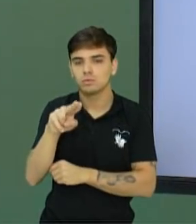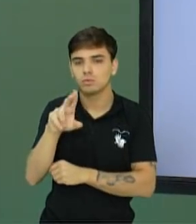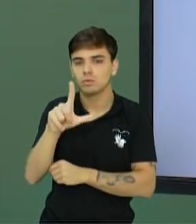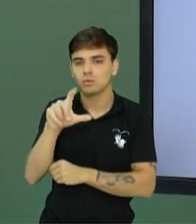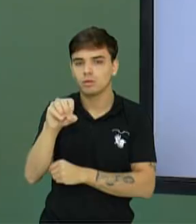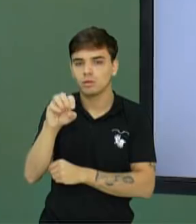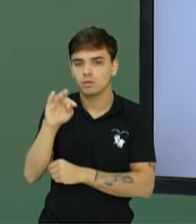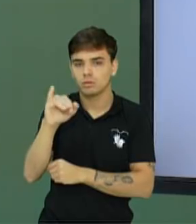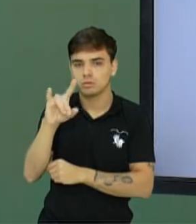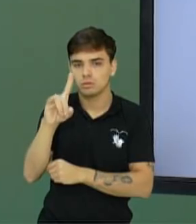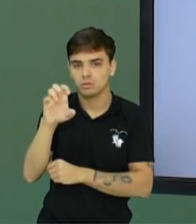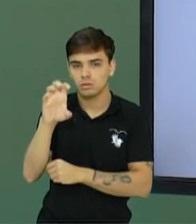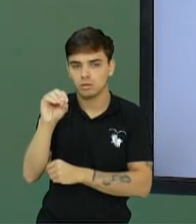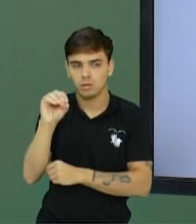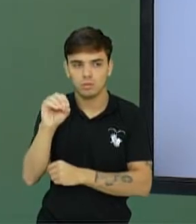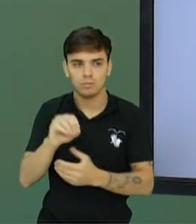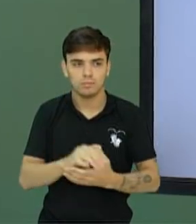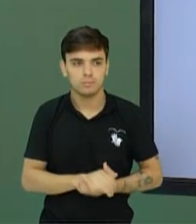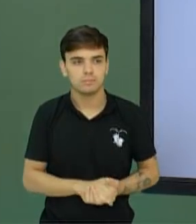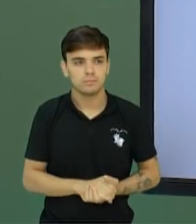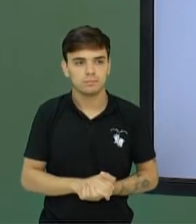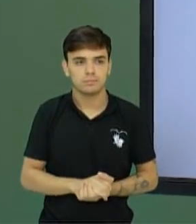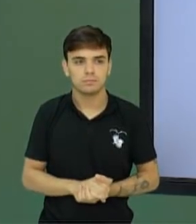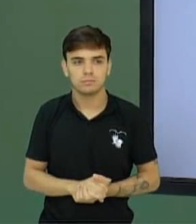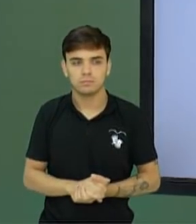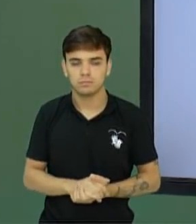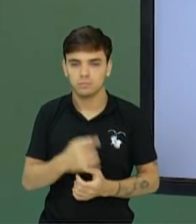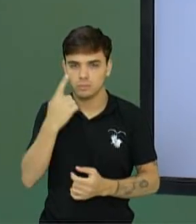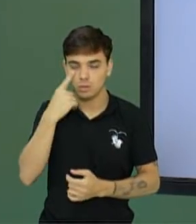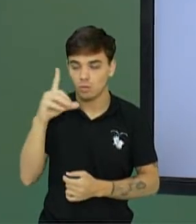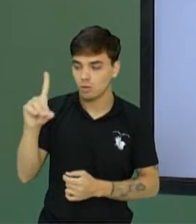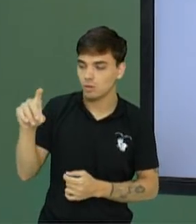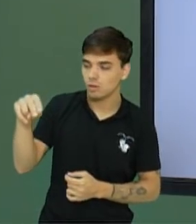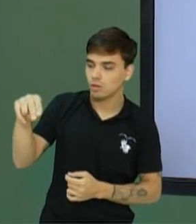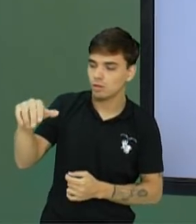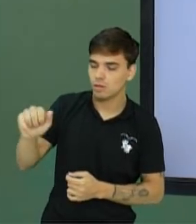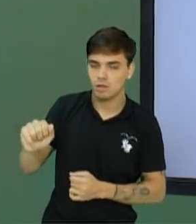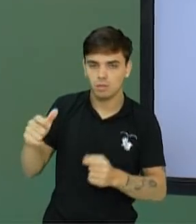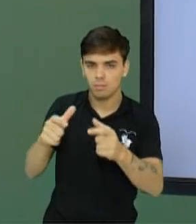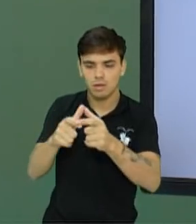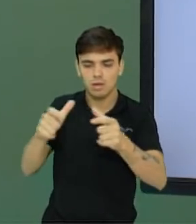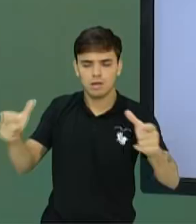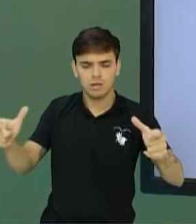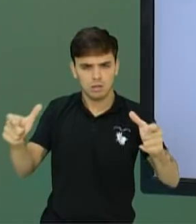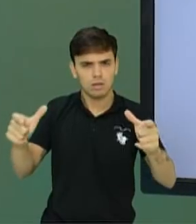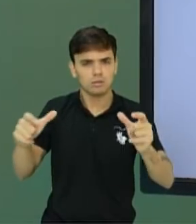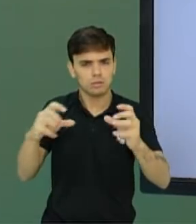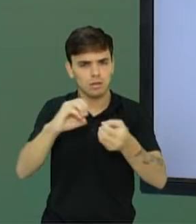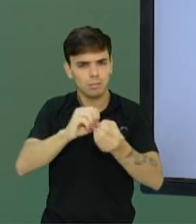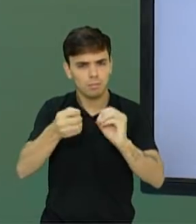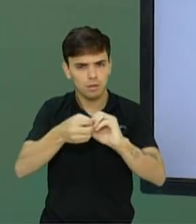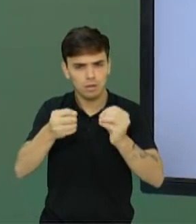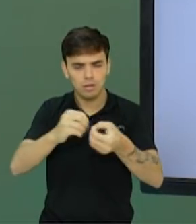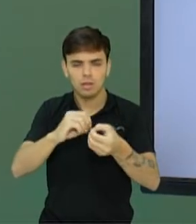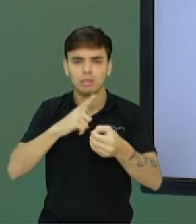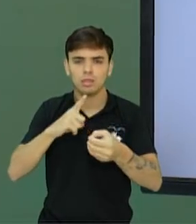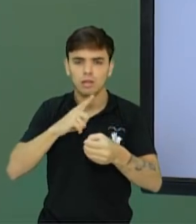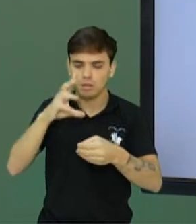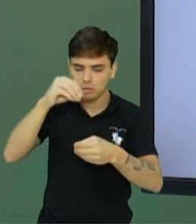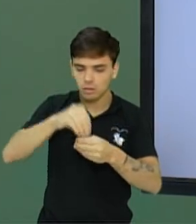nucleotídeo. Então, o DNA é uma macromolécula, uma grande molécula, formada por pequenas